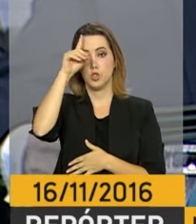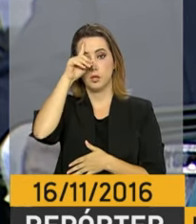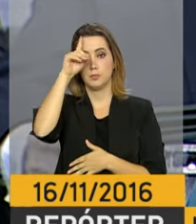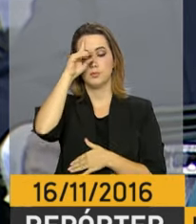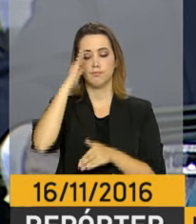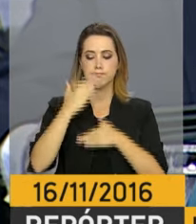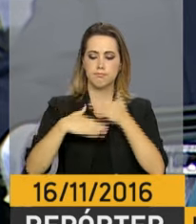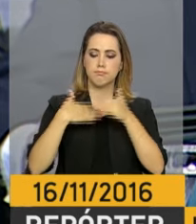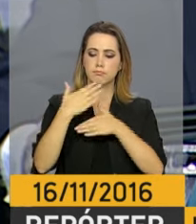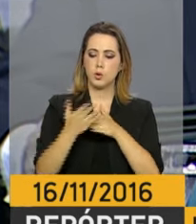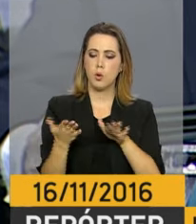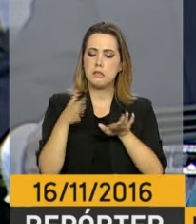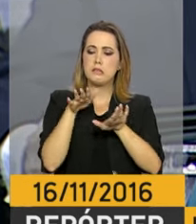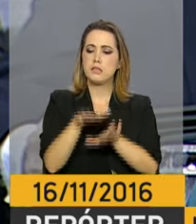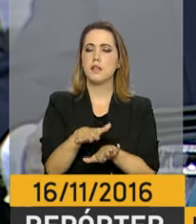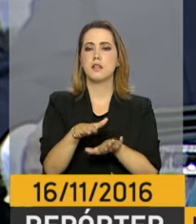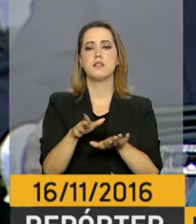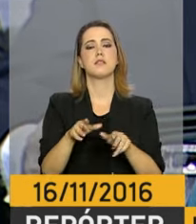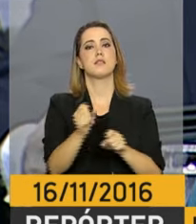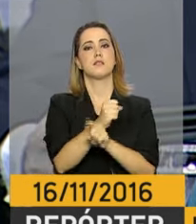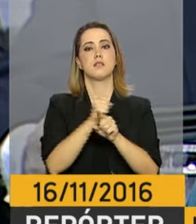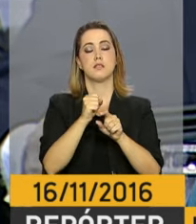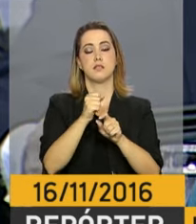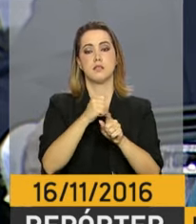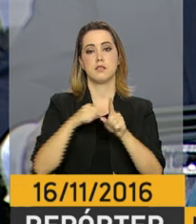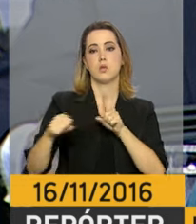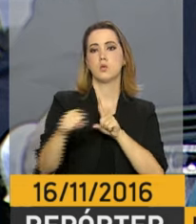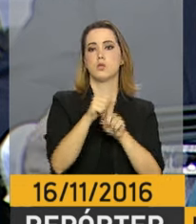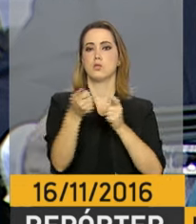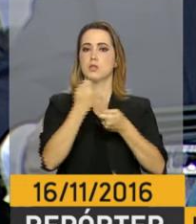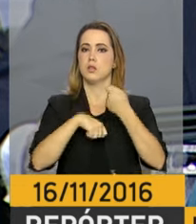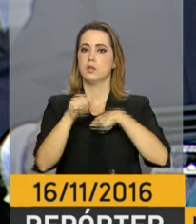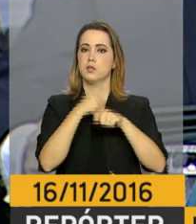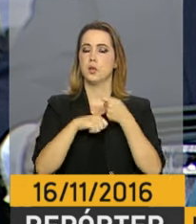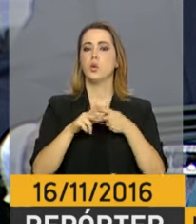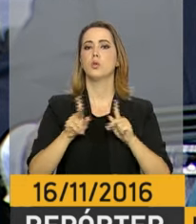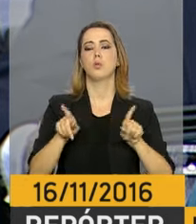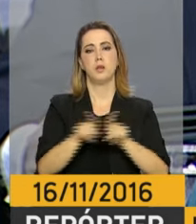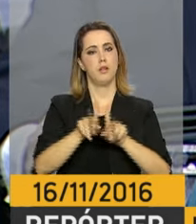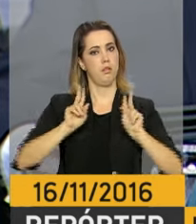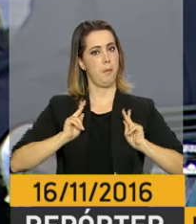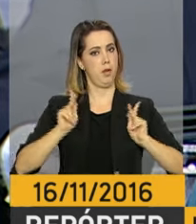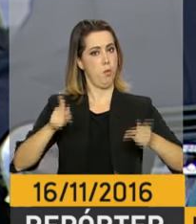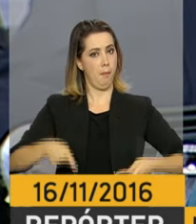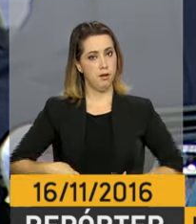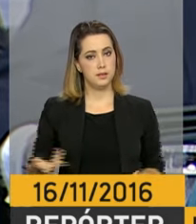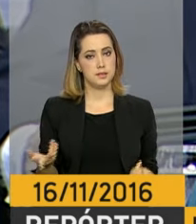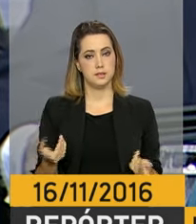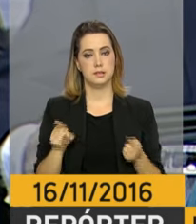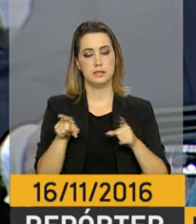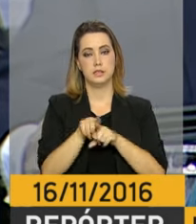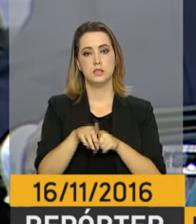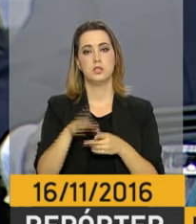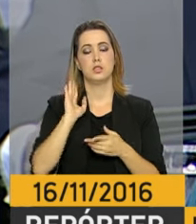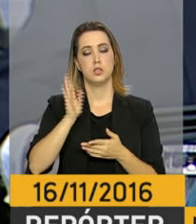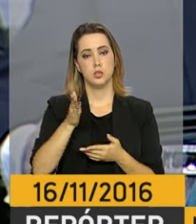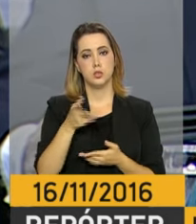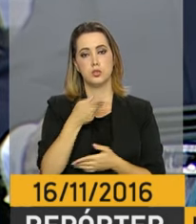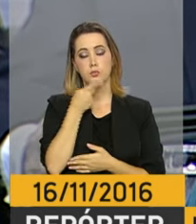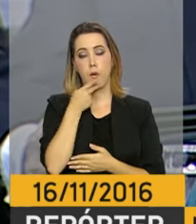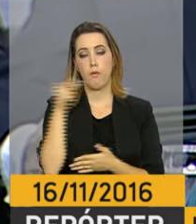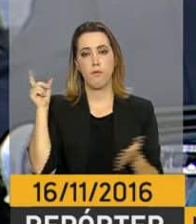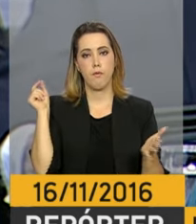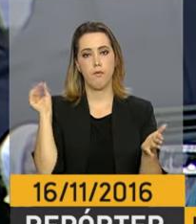espaço de integração econômica social cultural e humana aliás até registro aos senhores que na nossa